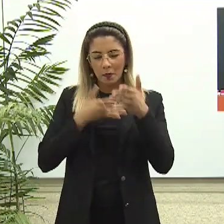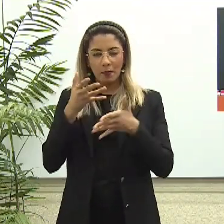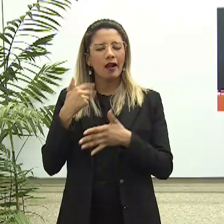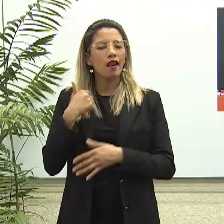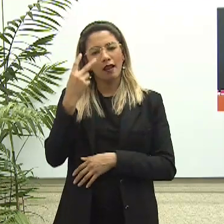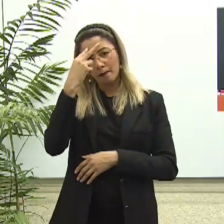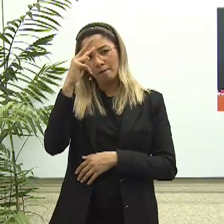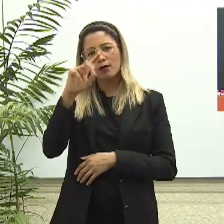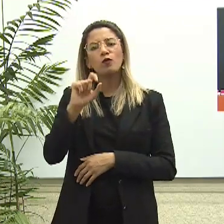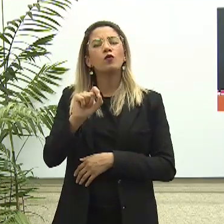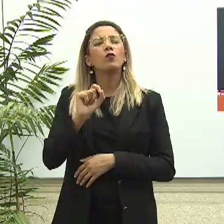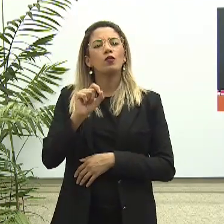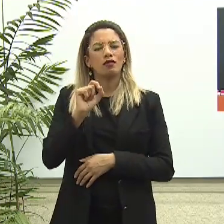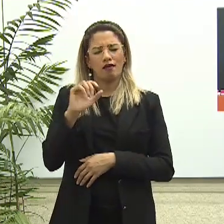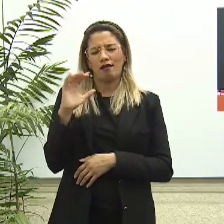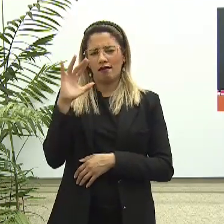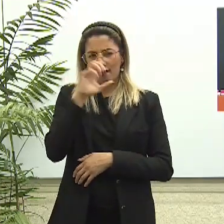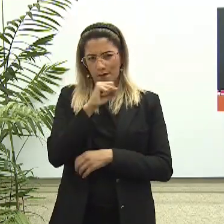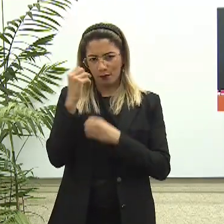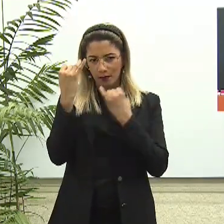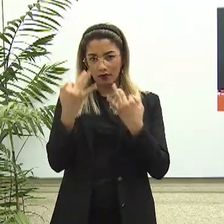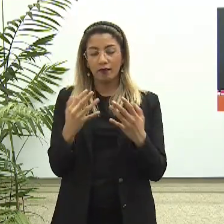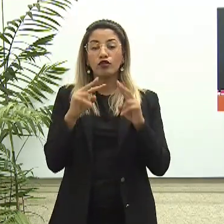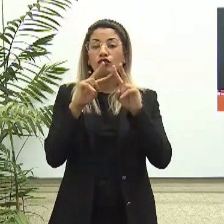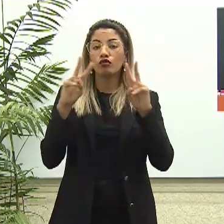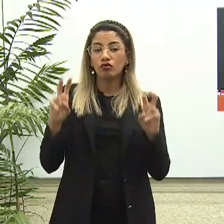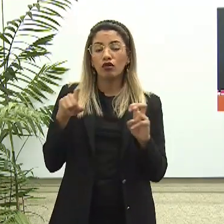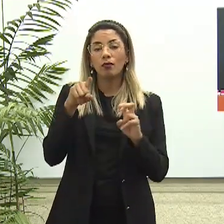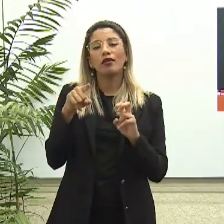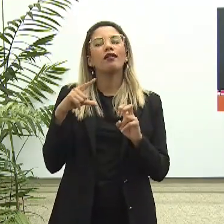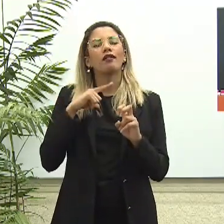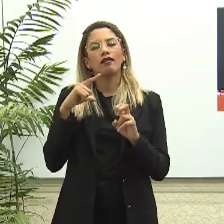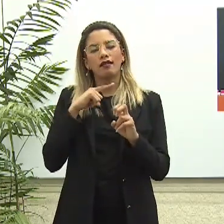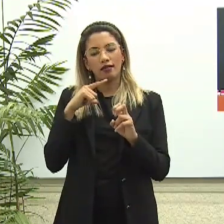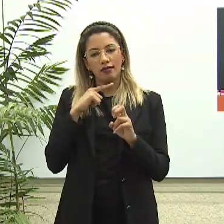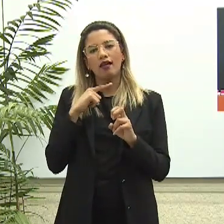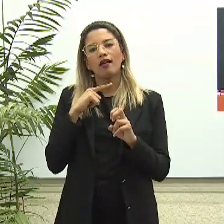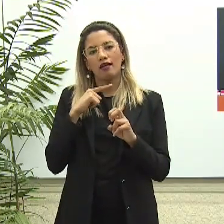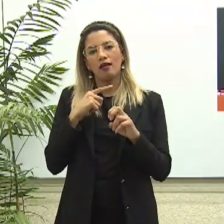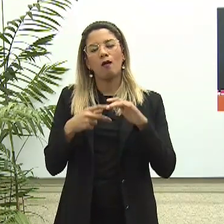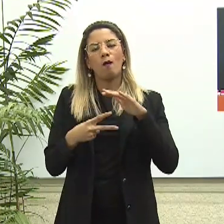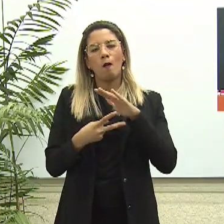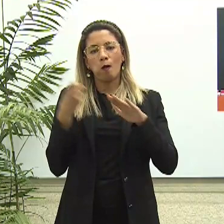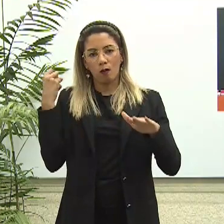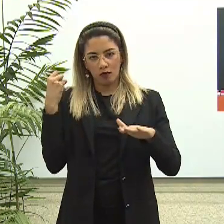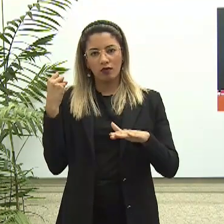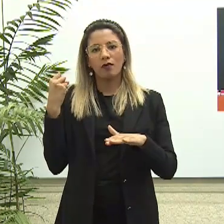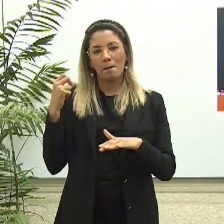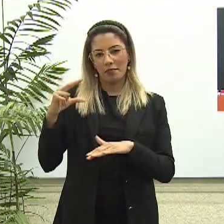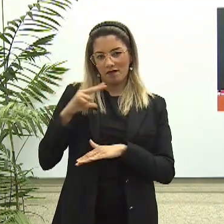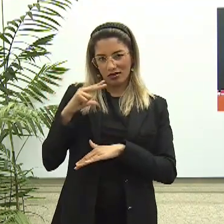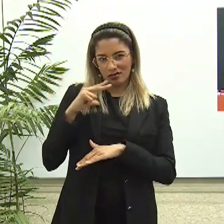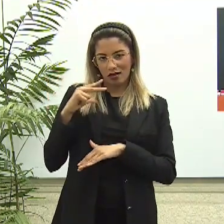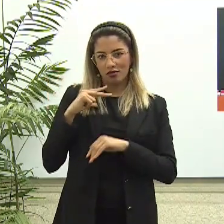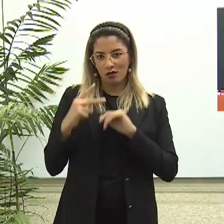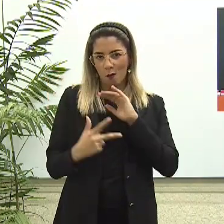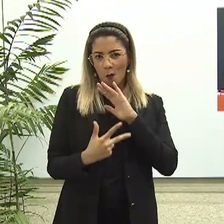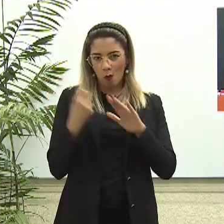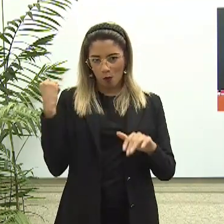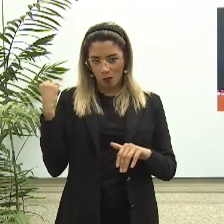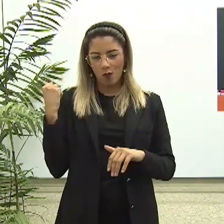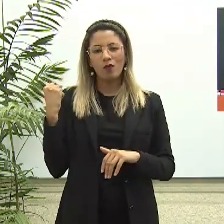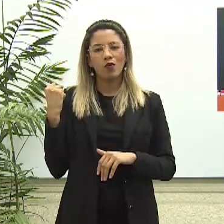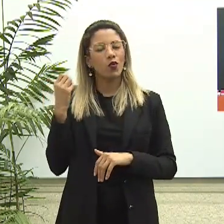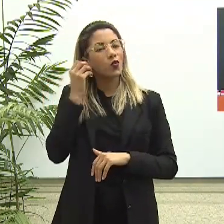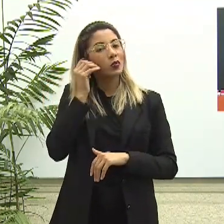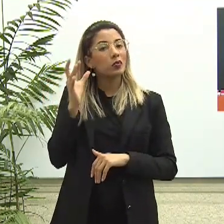Um documentário só um comentário rápido né privacidade hackeada não sei se todos assistiram sei se os professores assistiram aqui mas